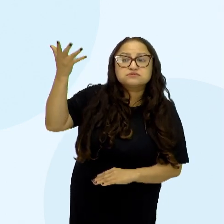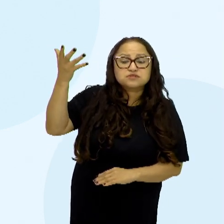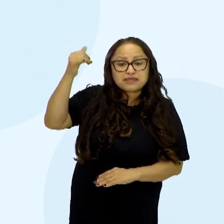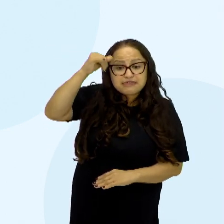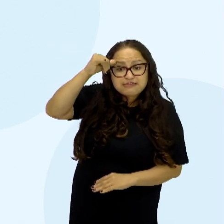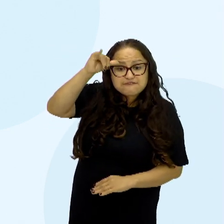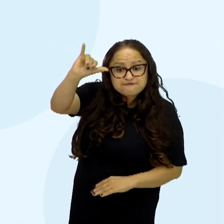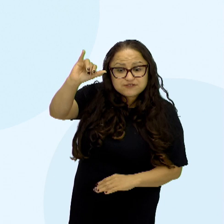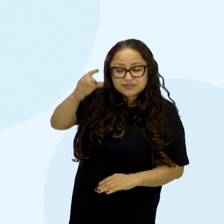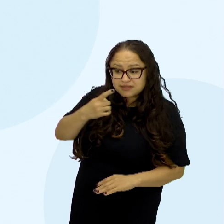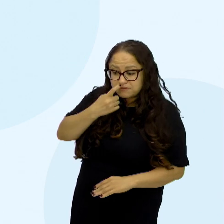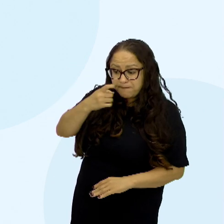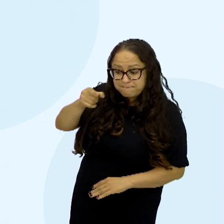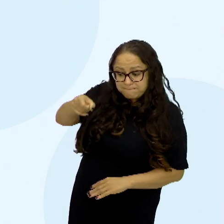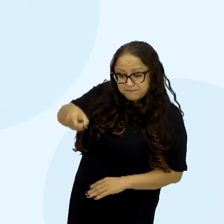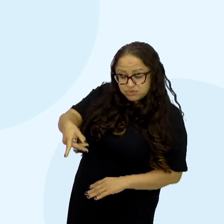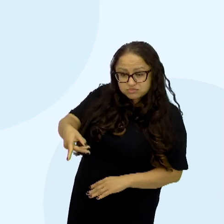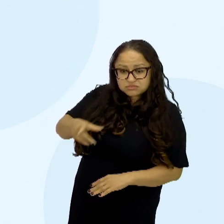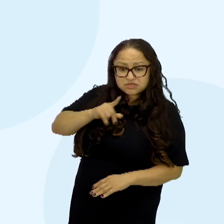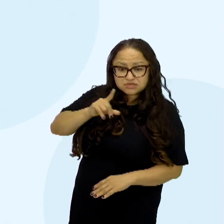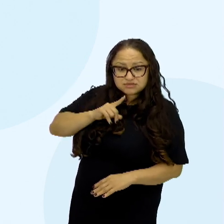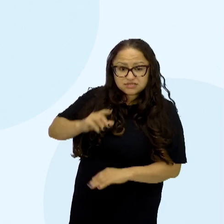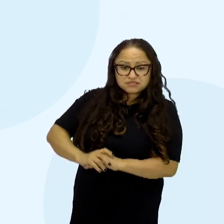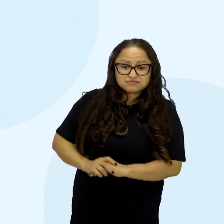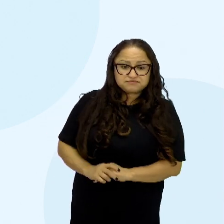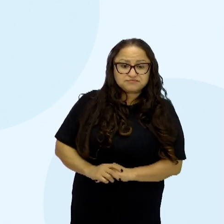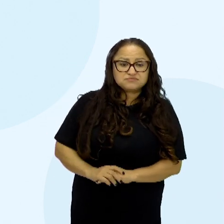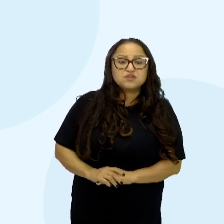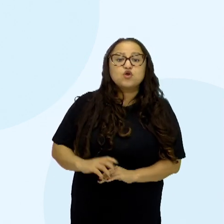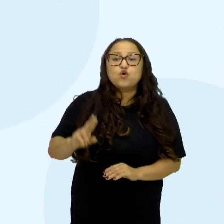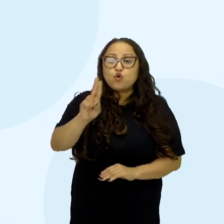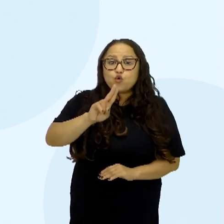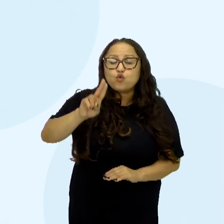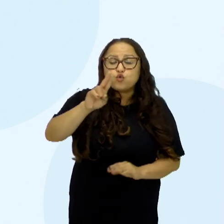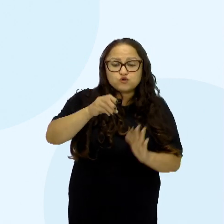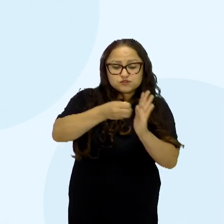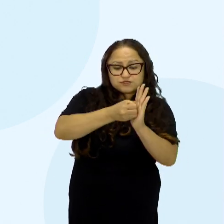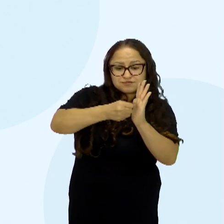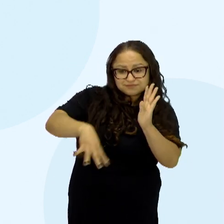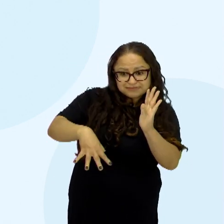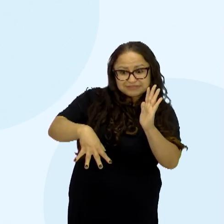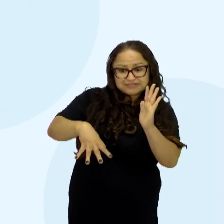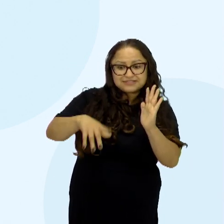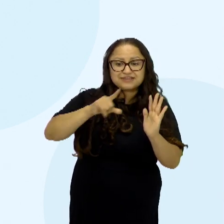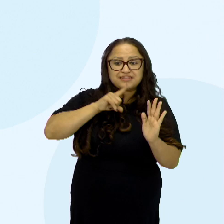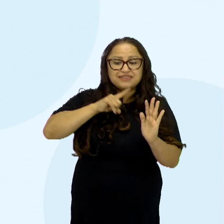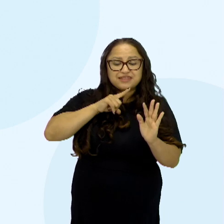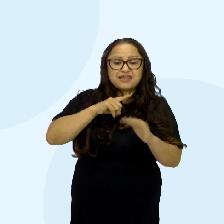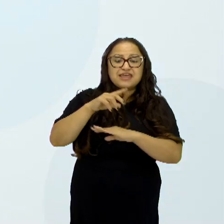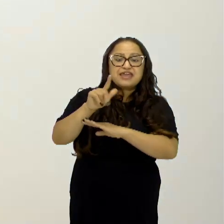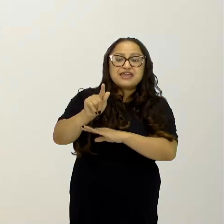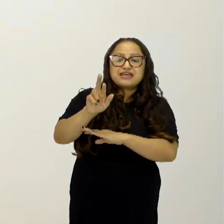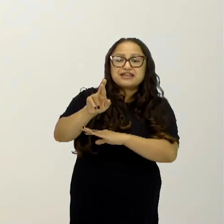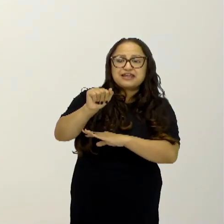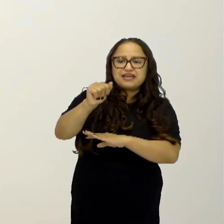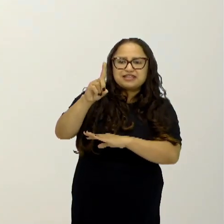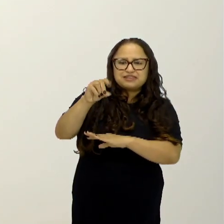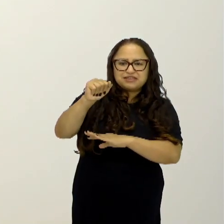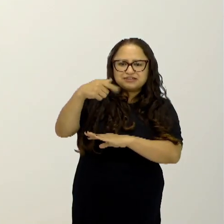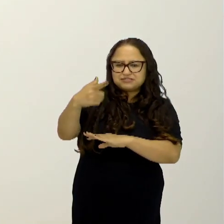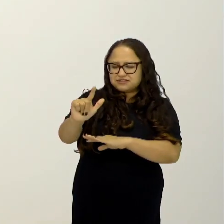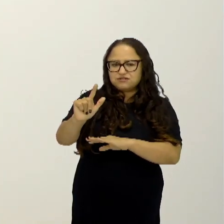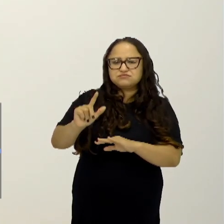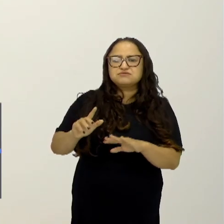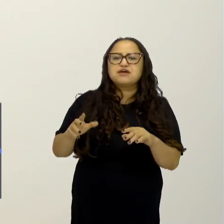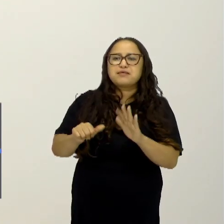o descarte inadequado do lixo. Use a figura de linguagem gradação. Então, na primeira aula, eu havia pedido... a